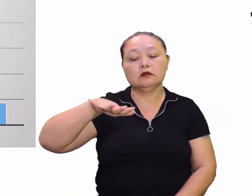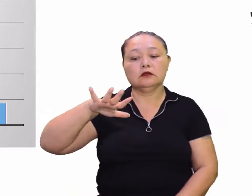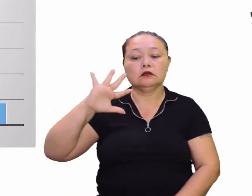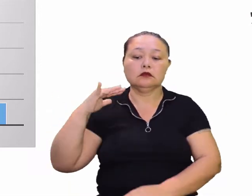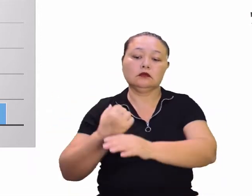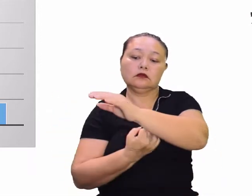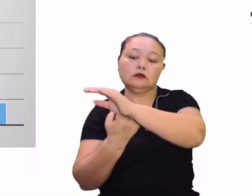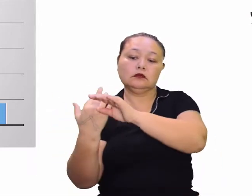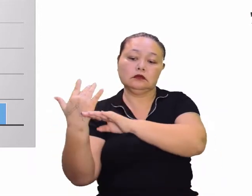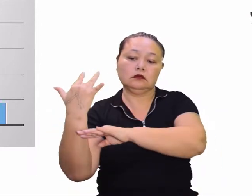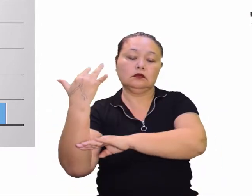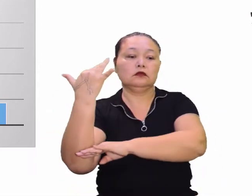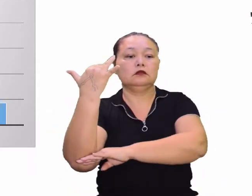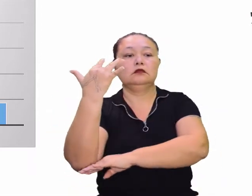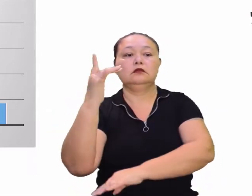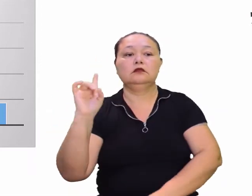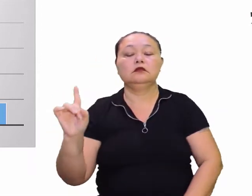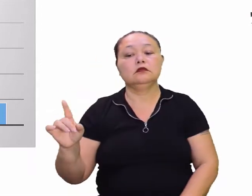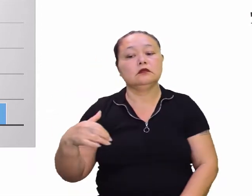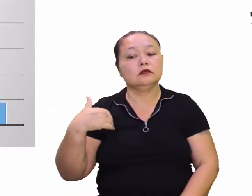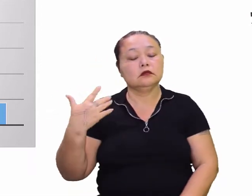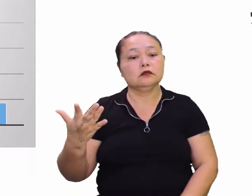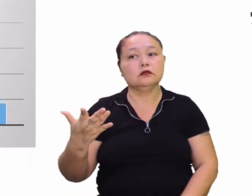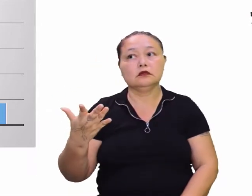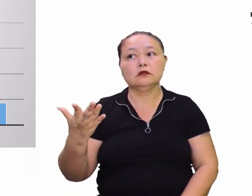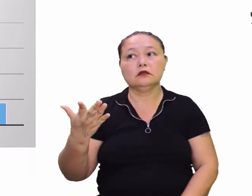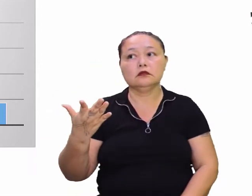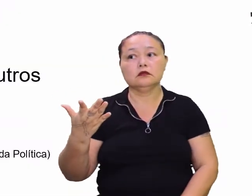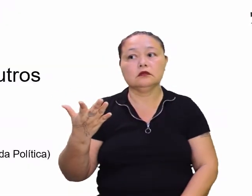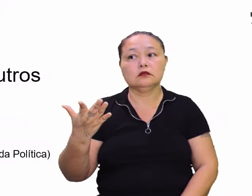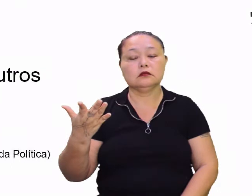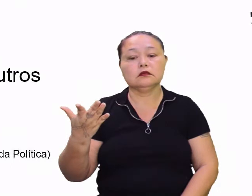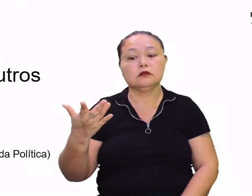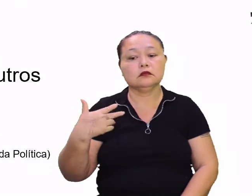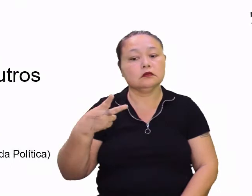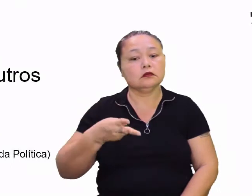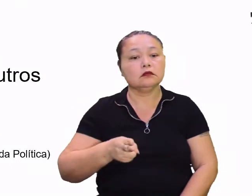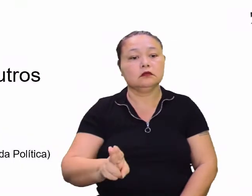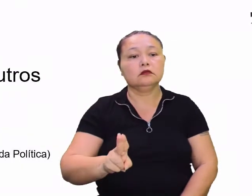ambiental. Ok? Vamos lá, continuando.